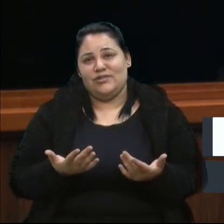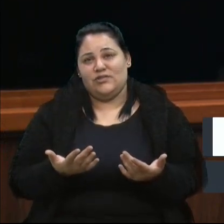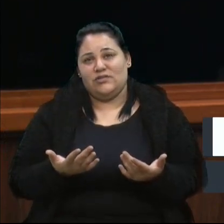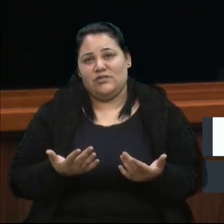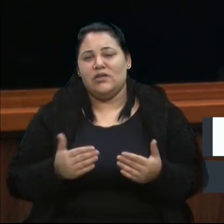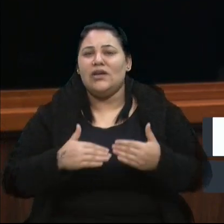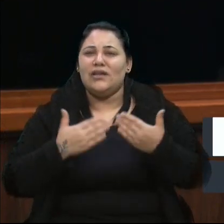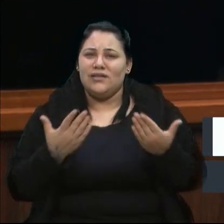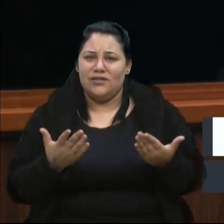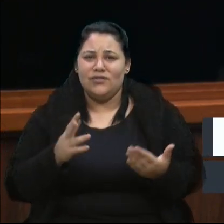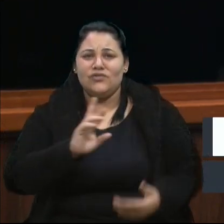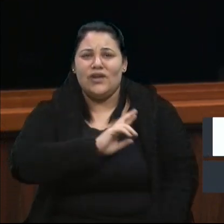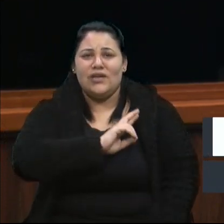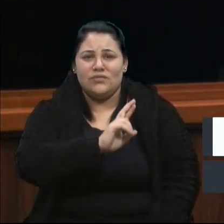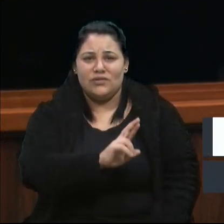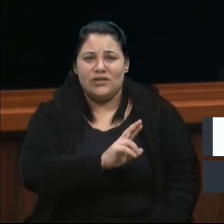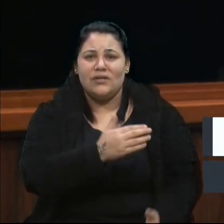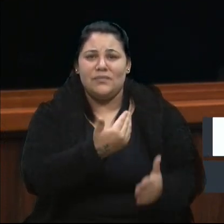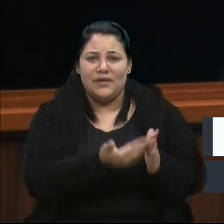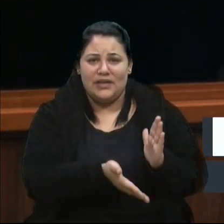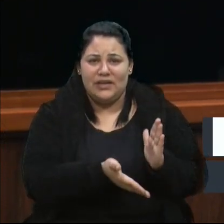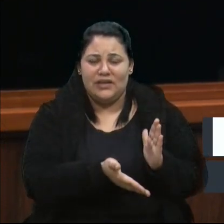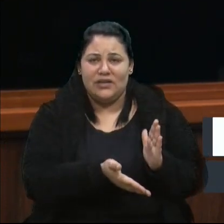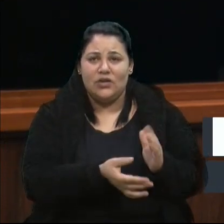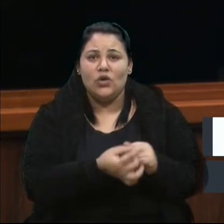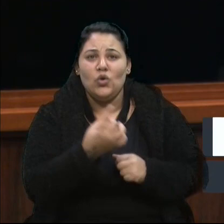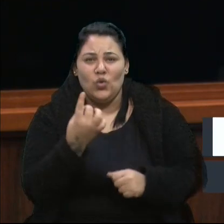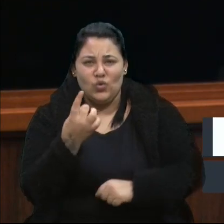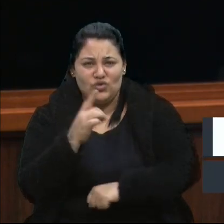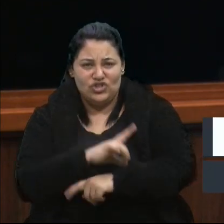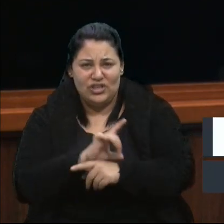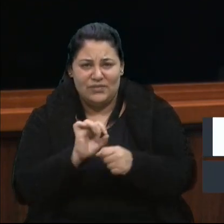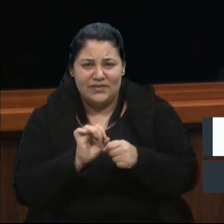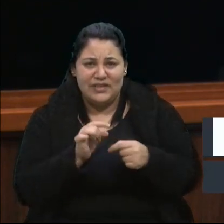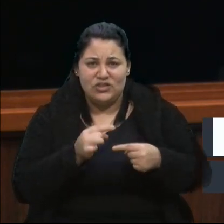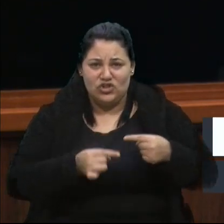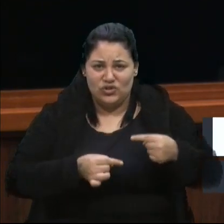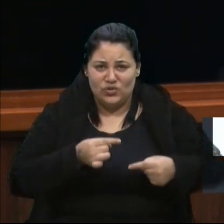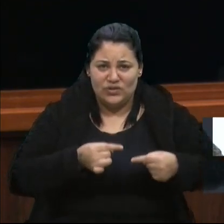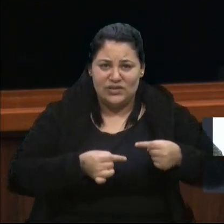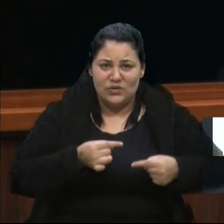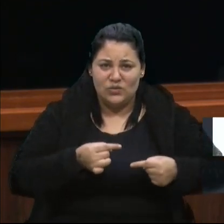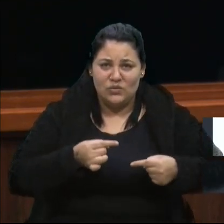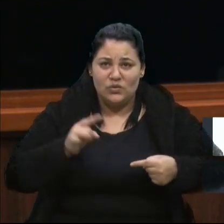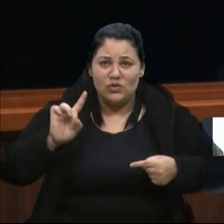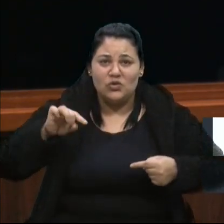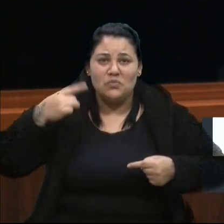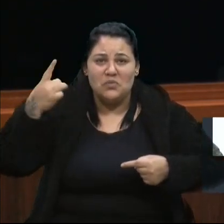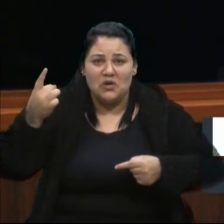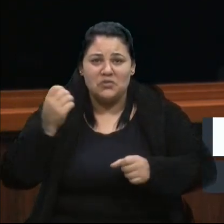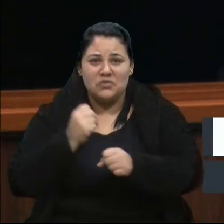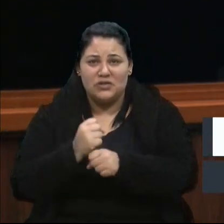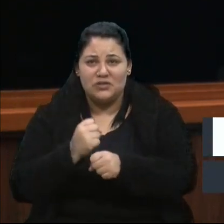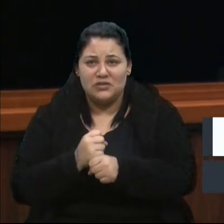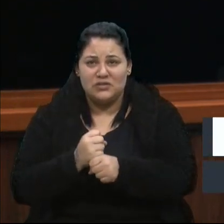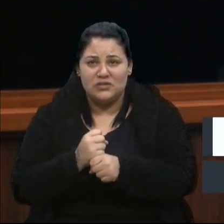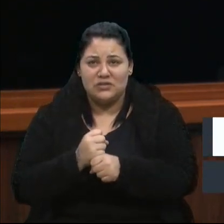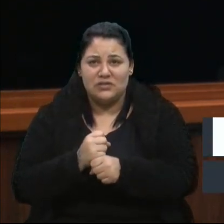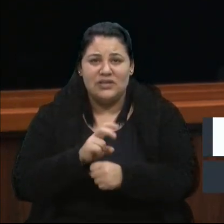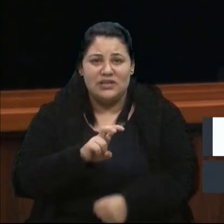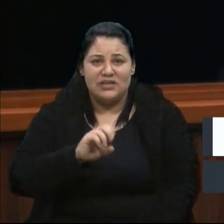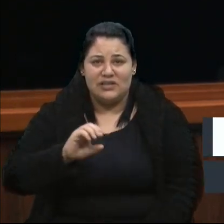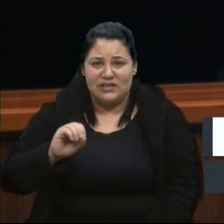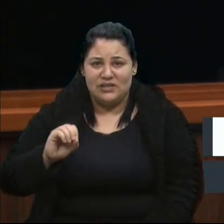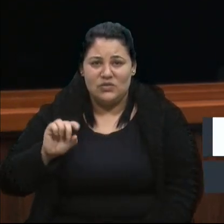vamos responder, nós vamos perder um dia para fazer a discussão para o próximo ano para 500 mil